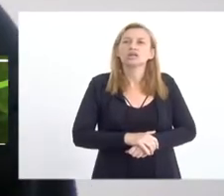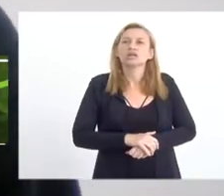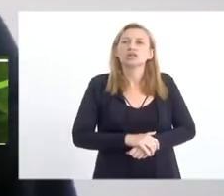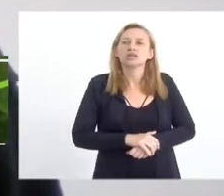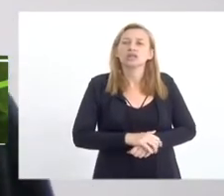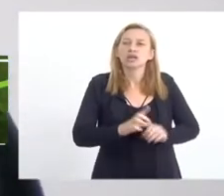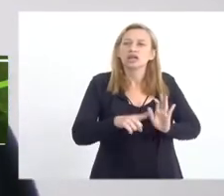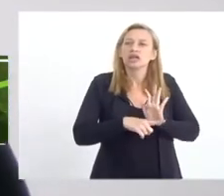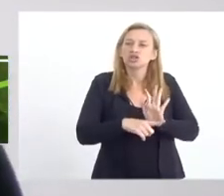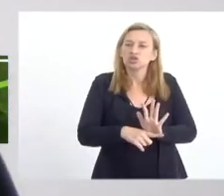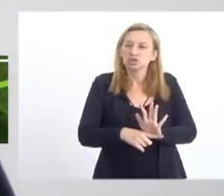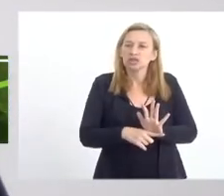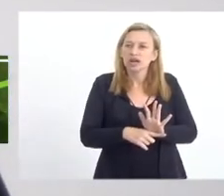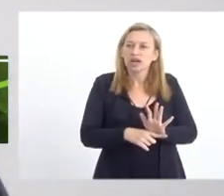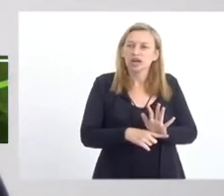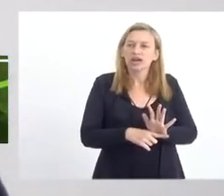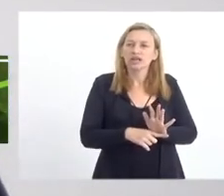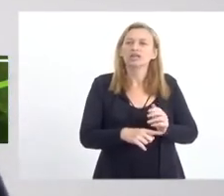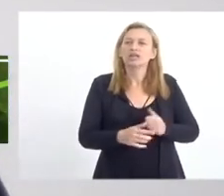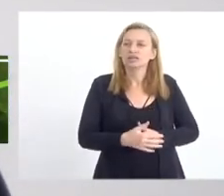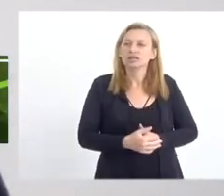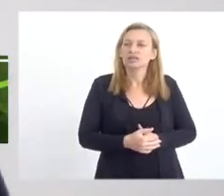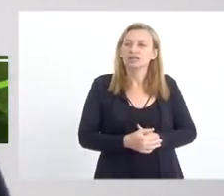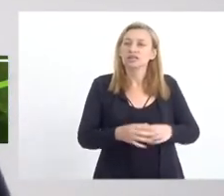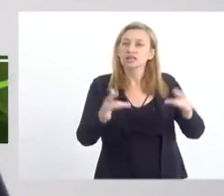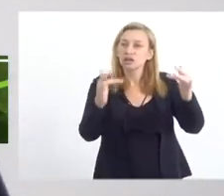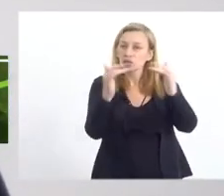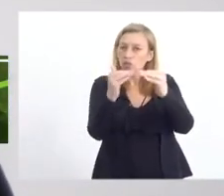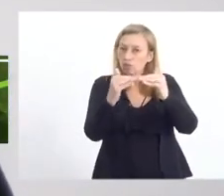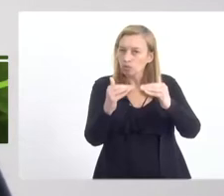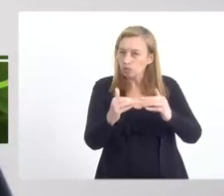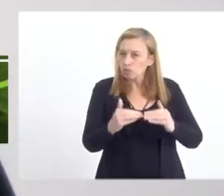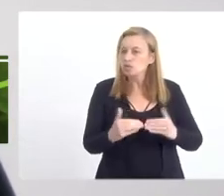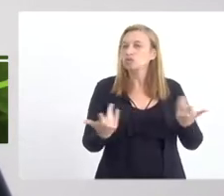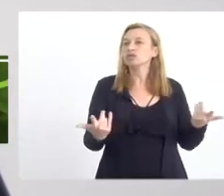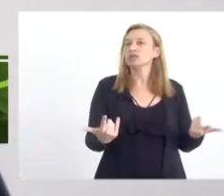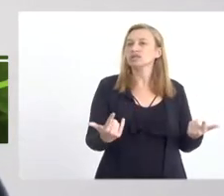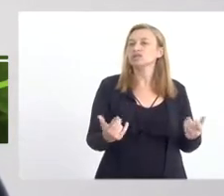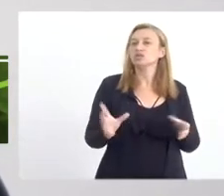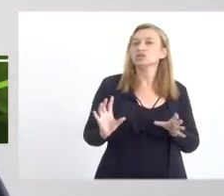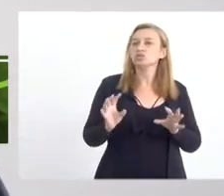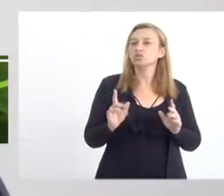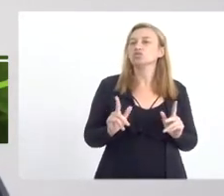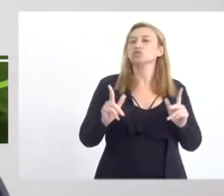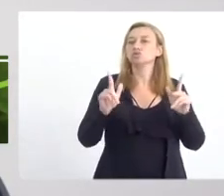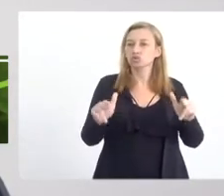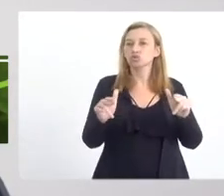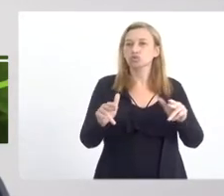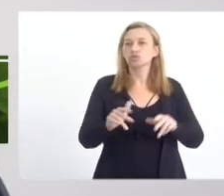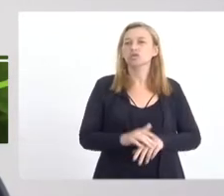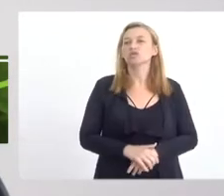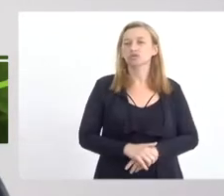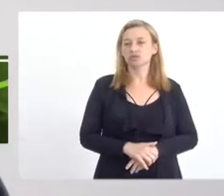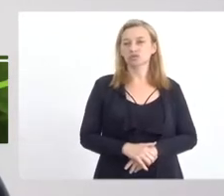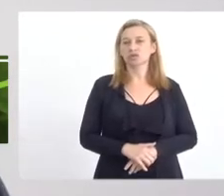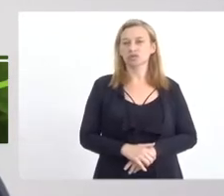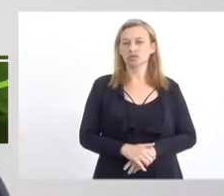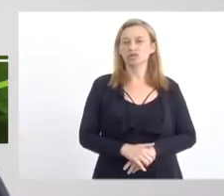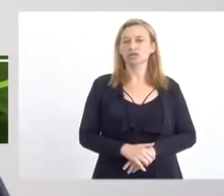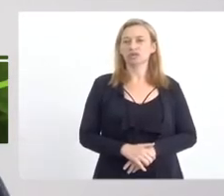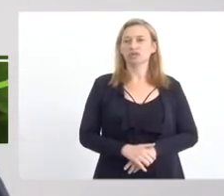racionalizar essa operação, essa combinação entre os dois, que, reitero, tem que ser complementares. Então,